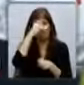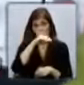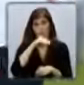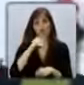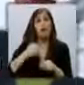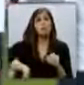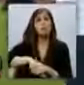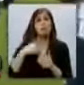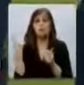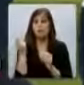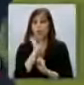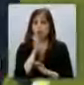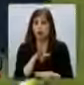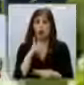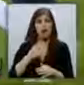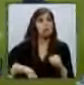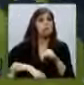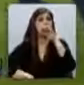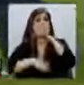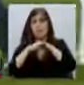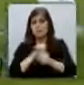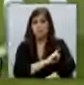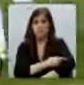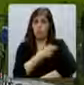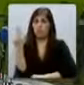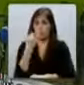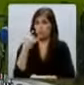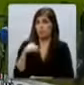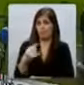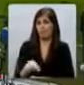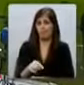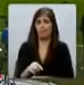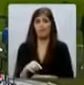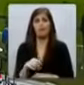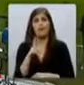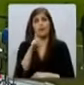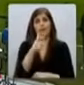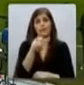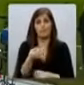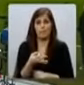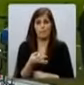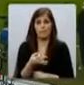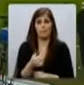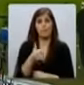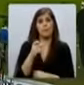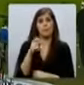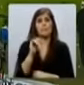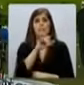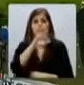Dragões, na Suíça, na máxima força. Luís Baile e Pedro Miguel Gomes, RTP, em Basileia.